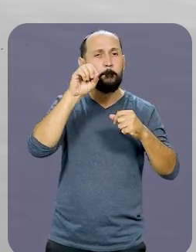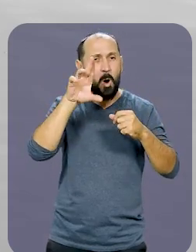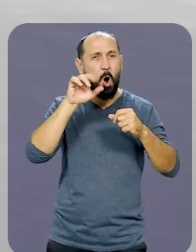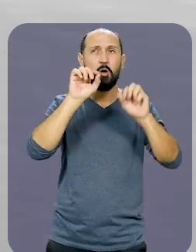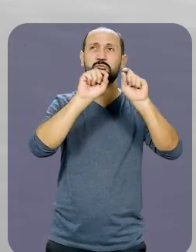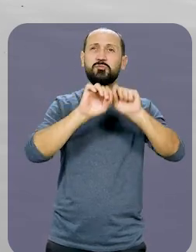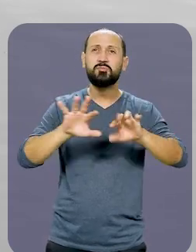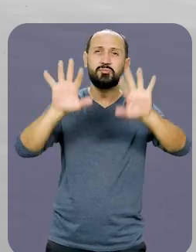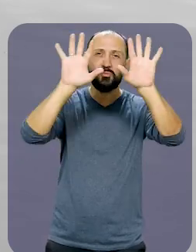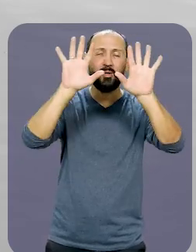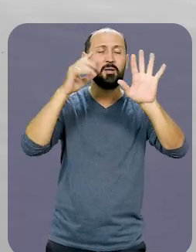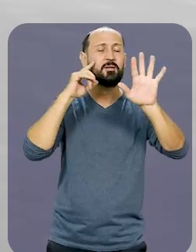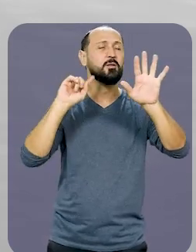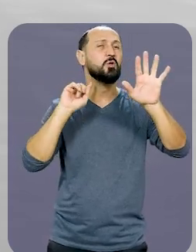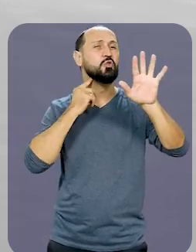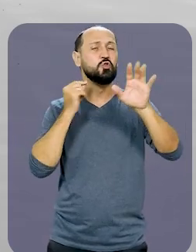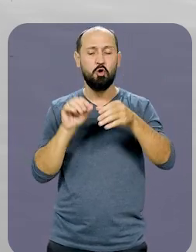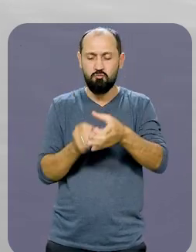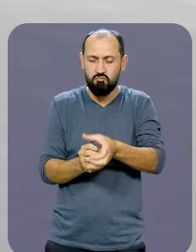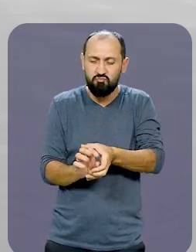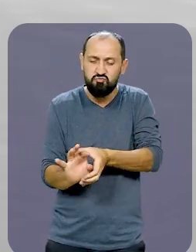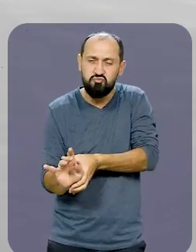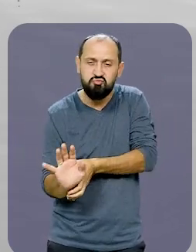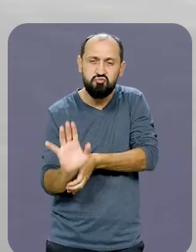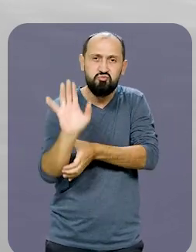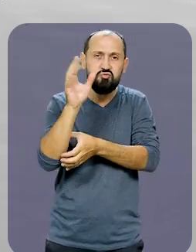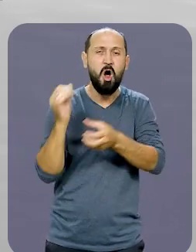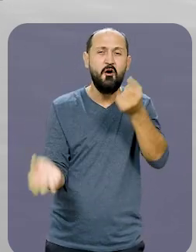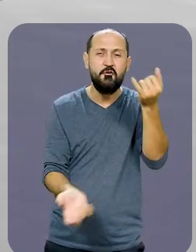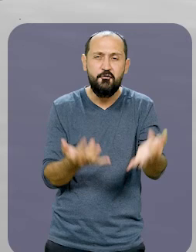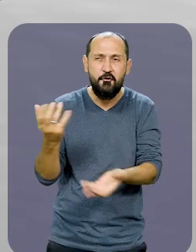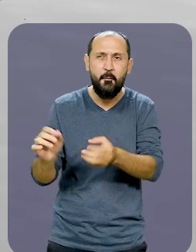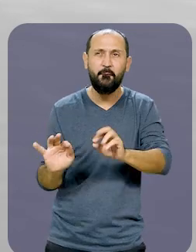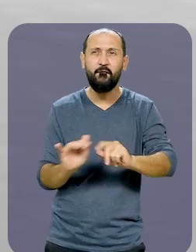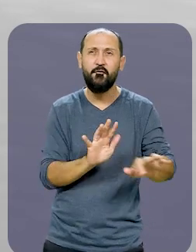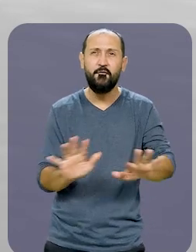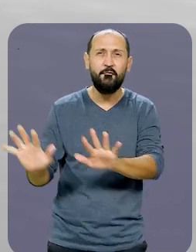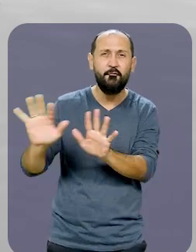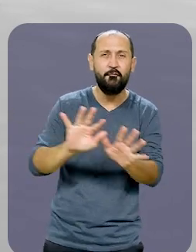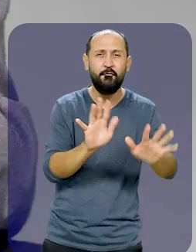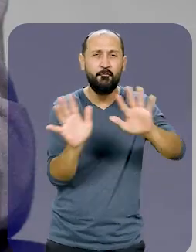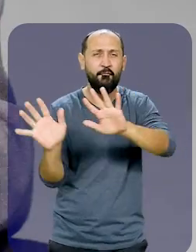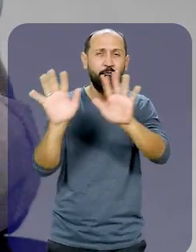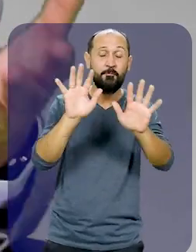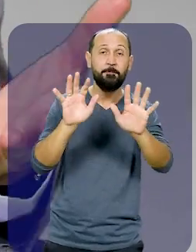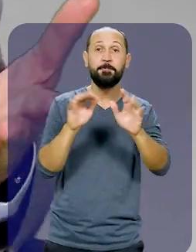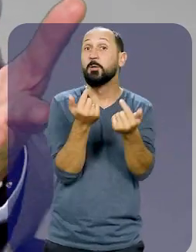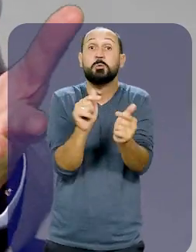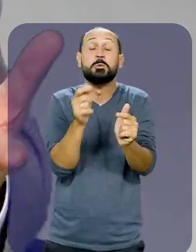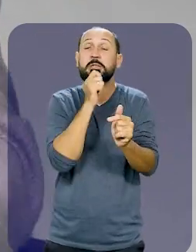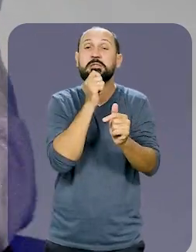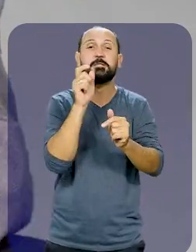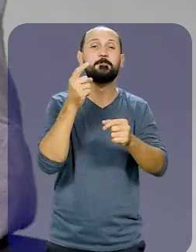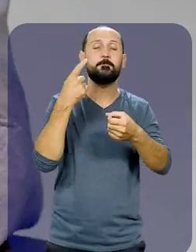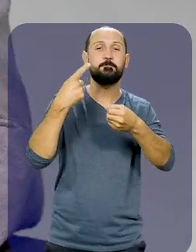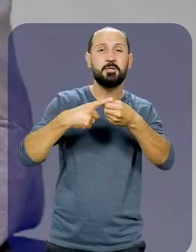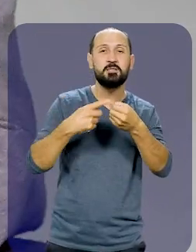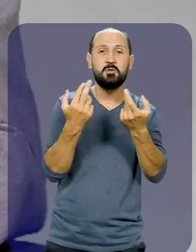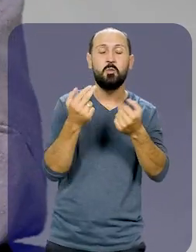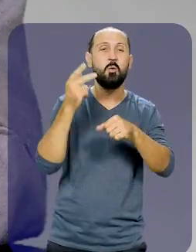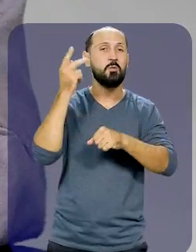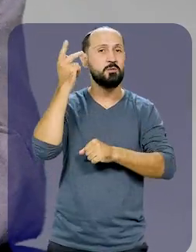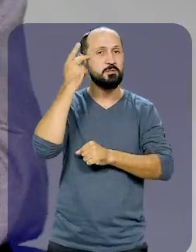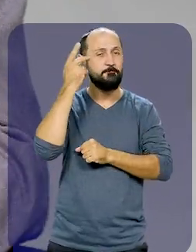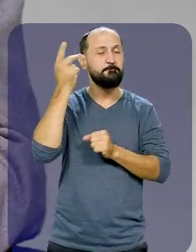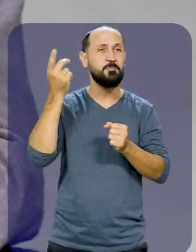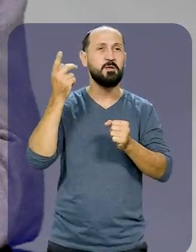essa poeira, os poluentes, como você disse, fumaça de queimadas, enfim. Nós não temos ainda uma cidade como São